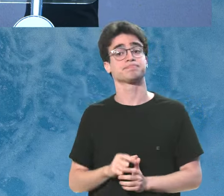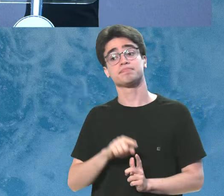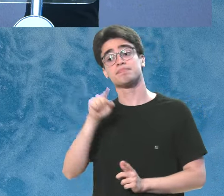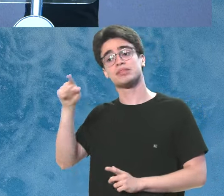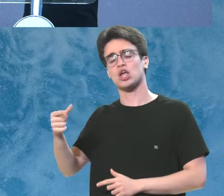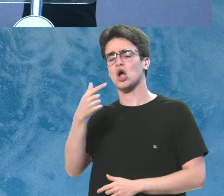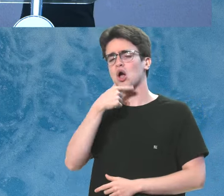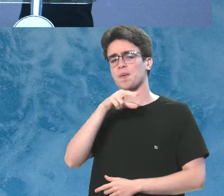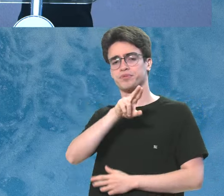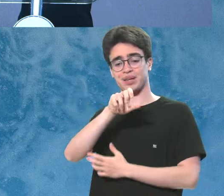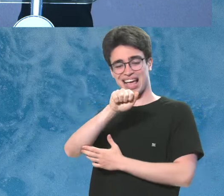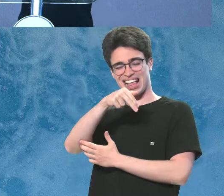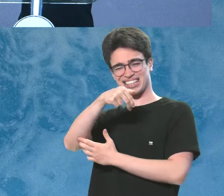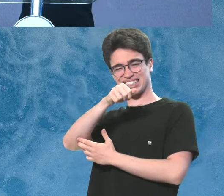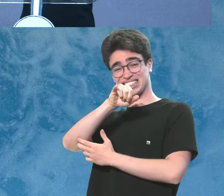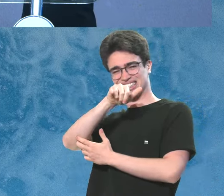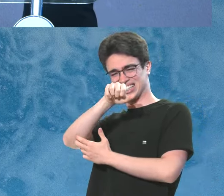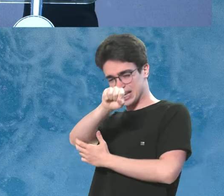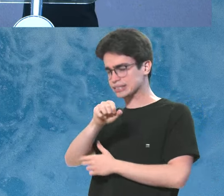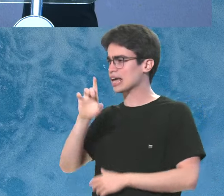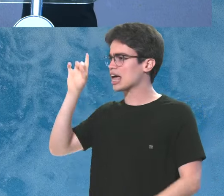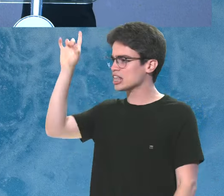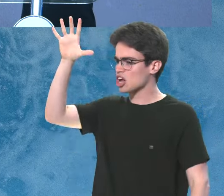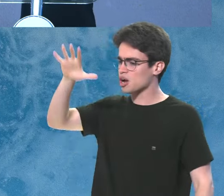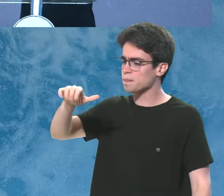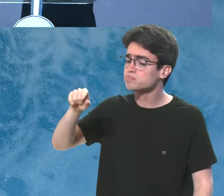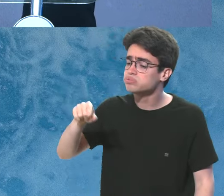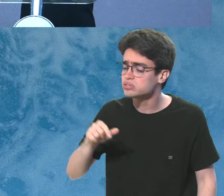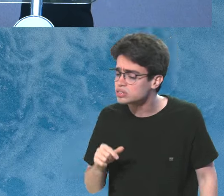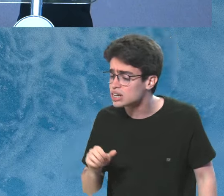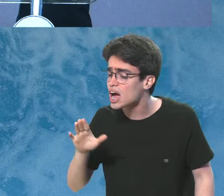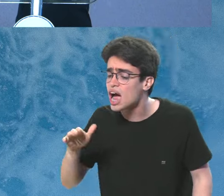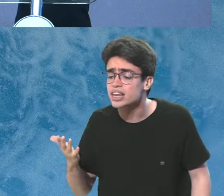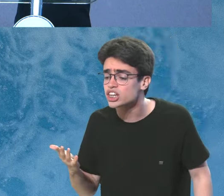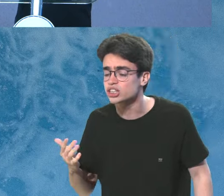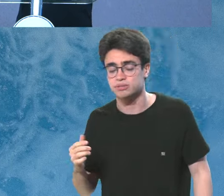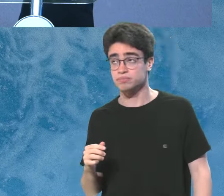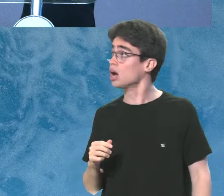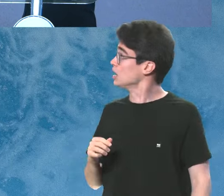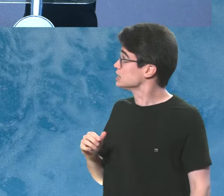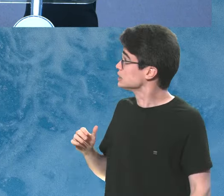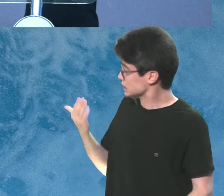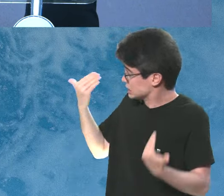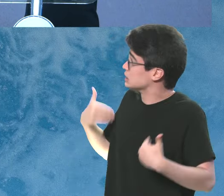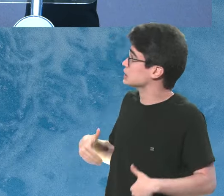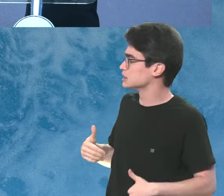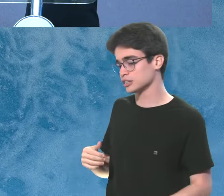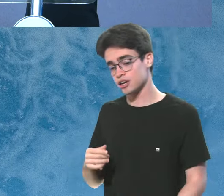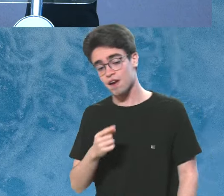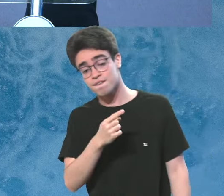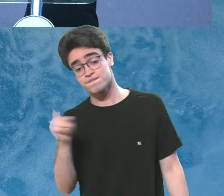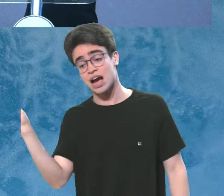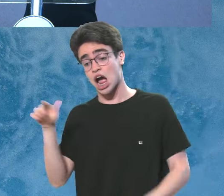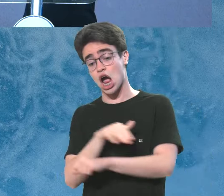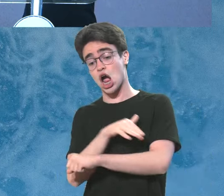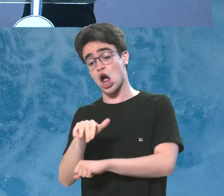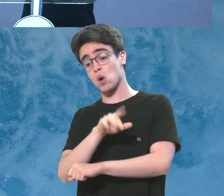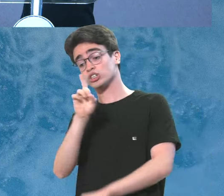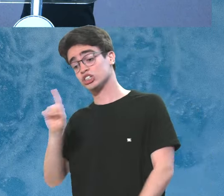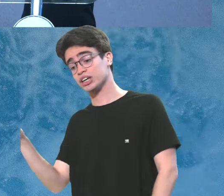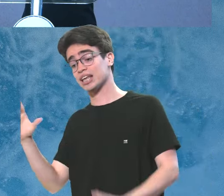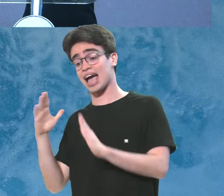Ananias o senhor o chamou numa visão Ananias sim senhor respondeu ele o senhor disse vá à Rua Direita à casa de